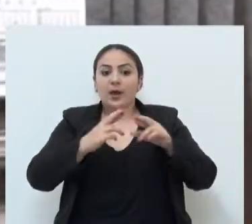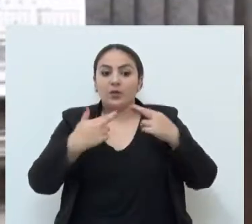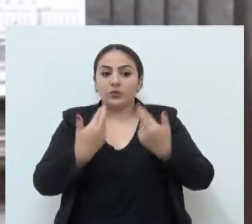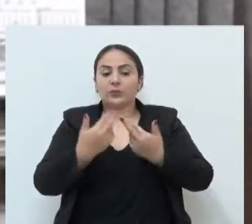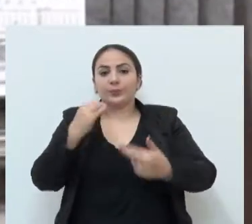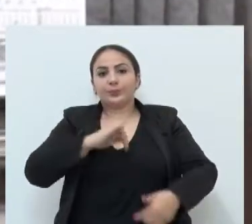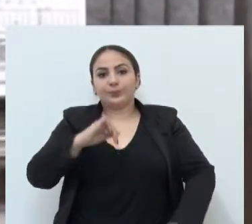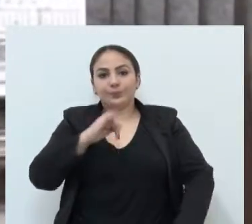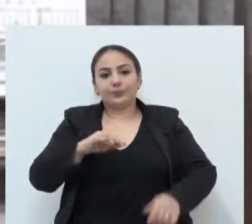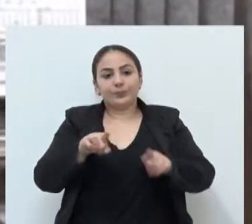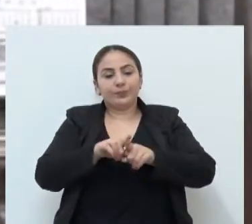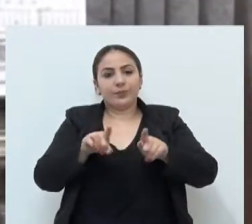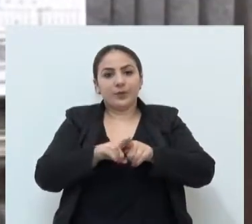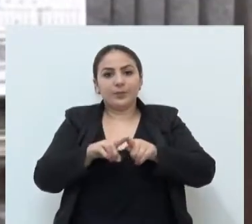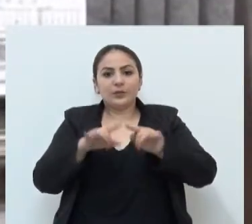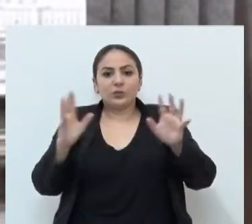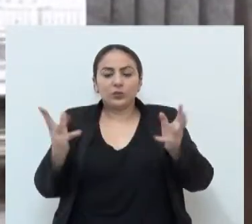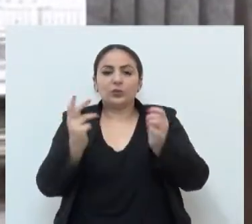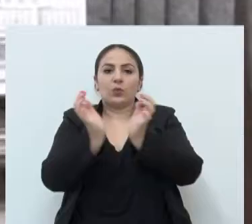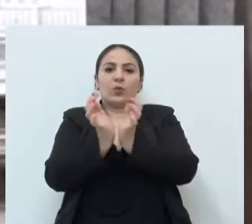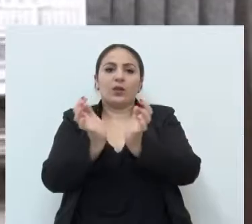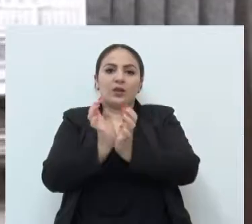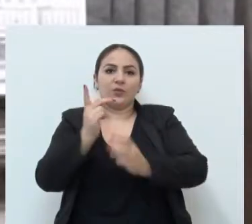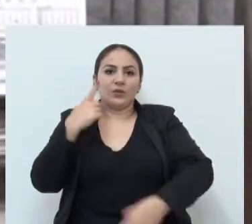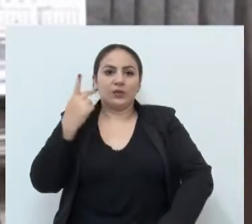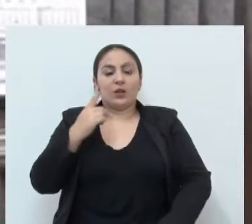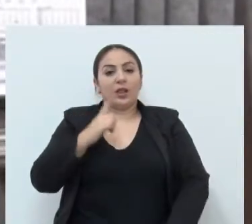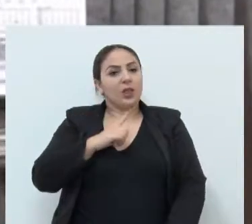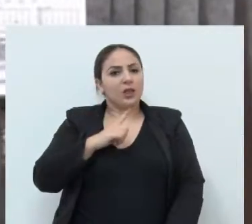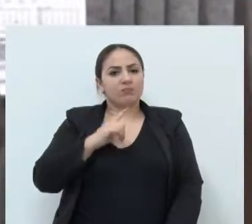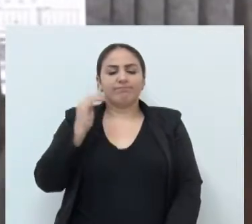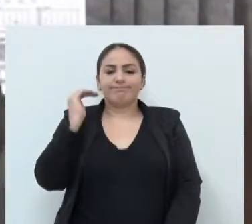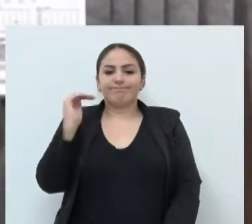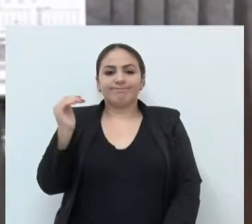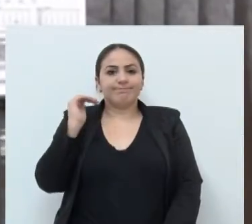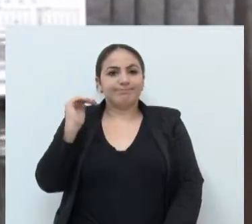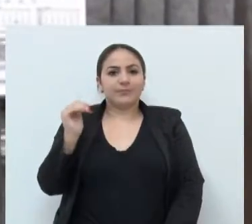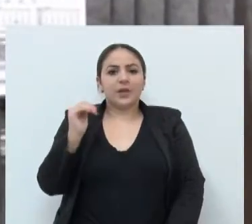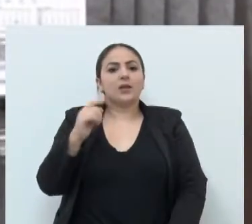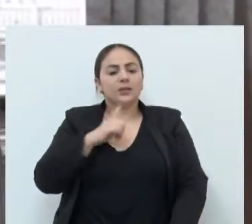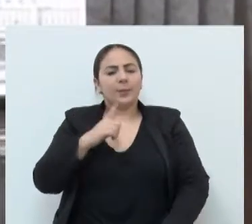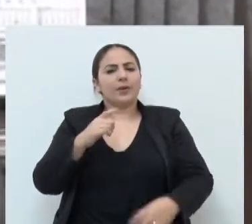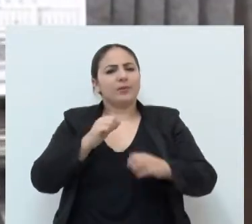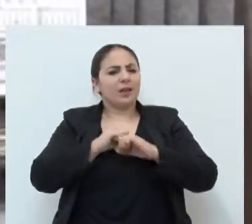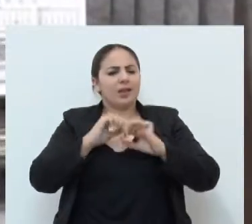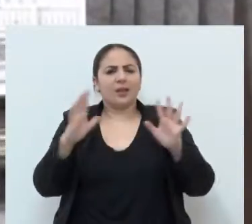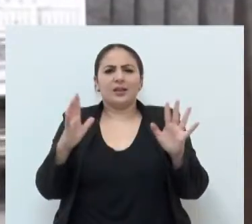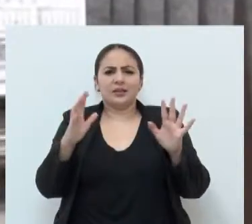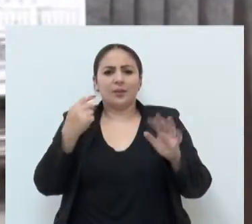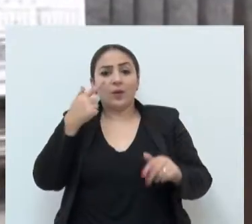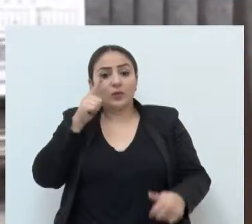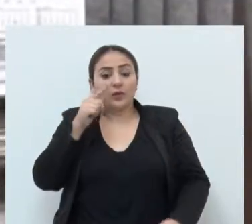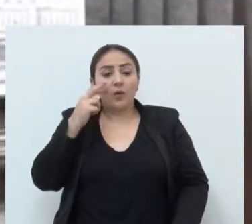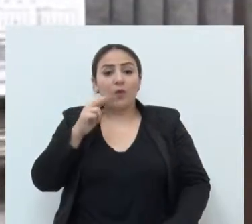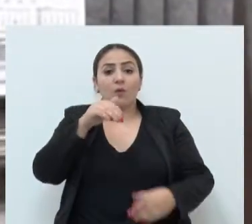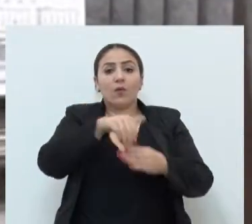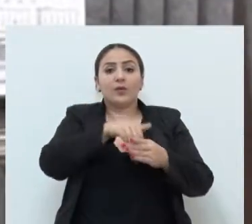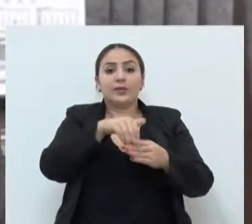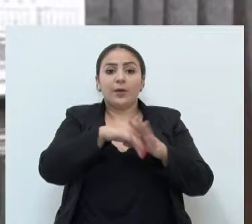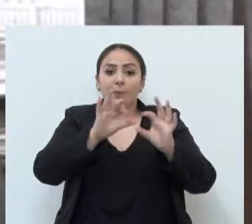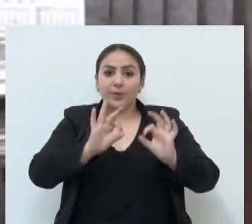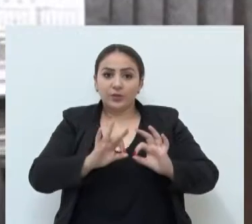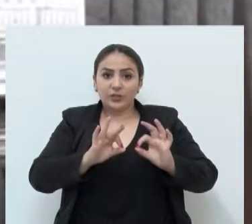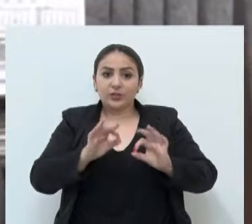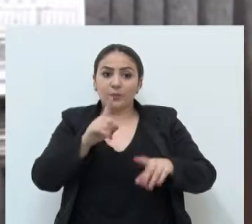reunião importante e esclarecedora para os colegas vereadores terem a sua tranquilidade e a sua serenidade de poder votar